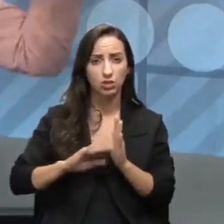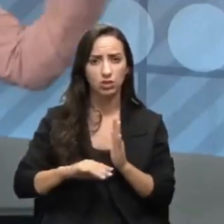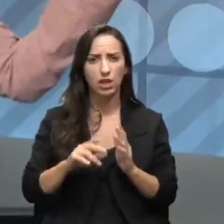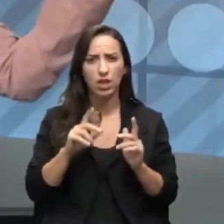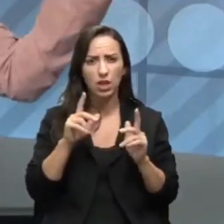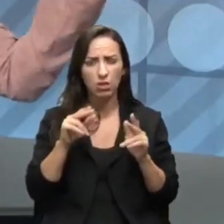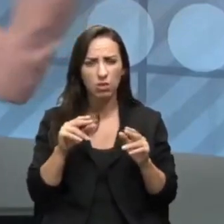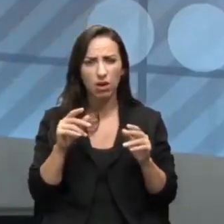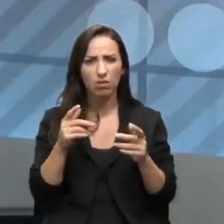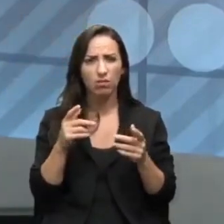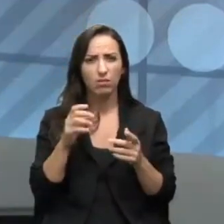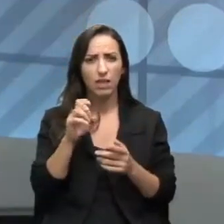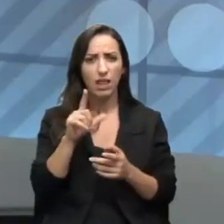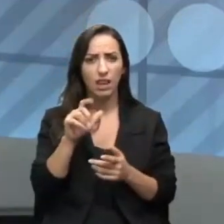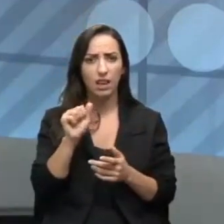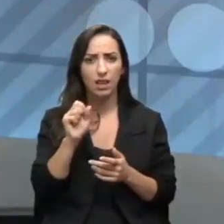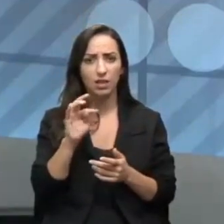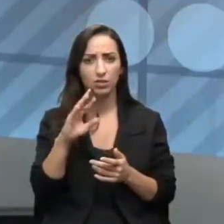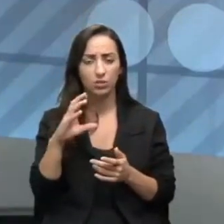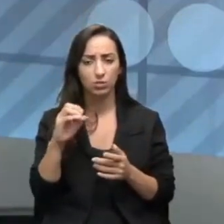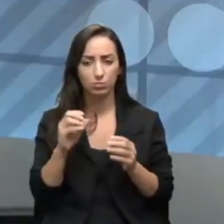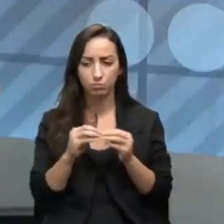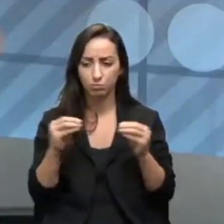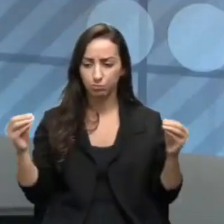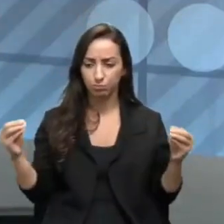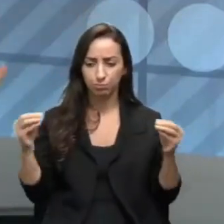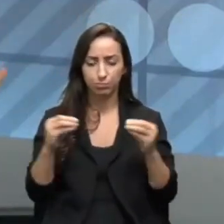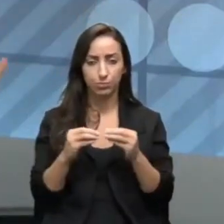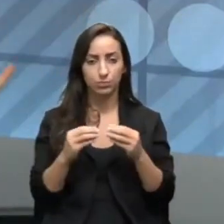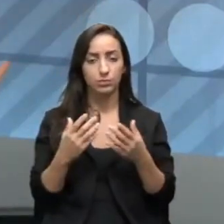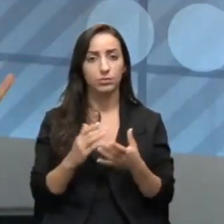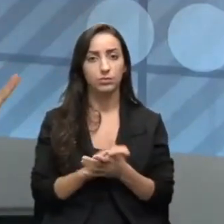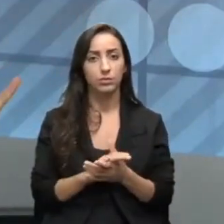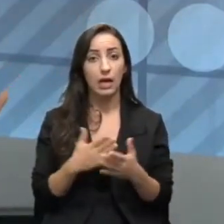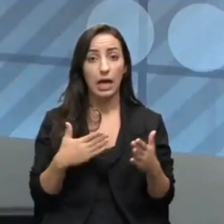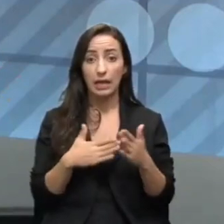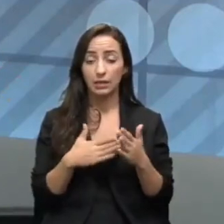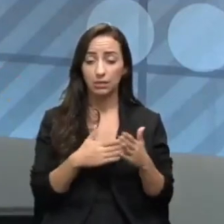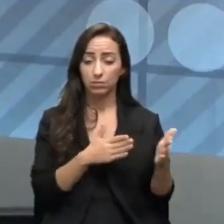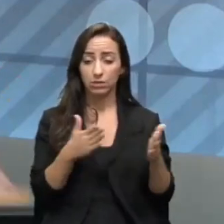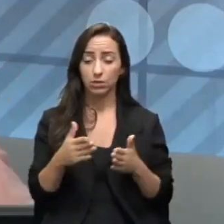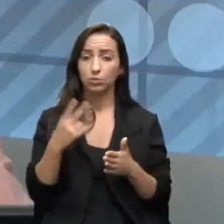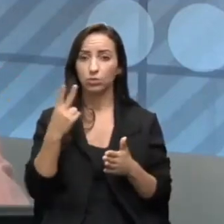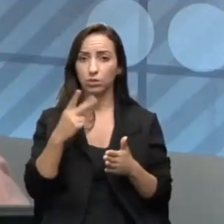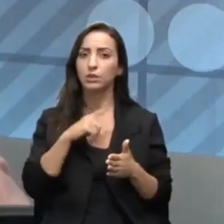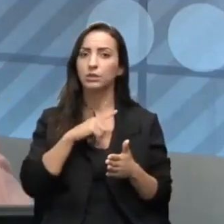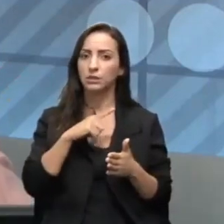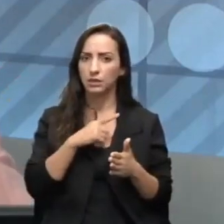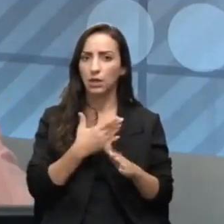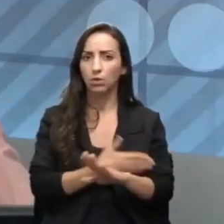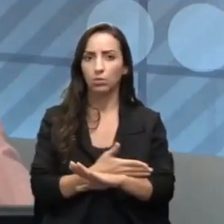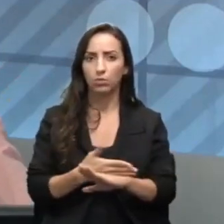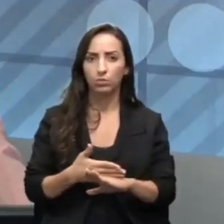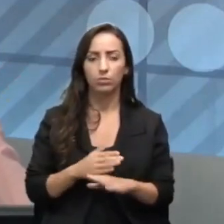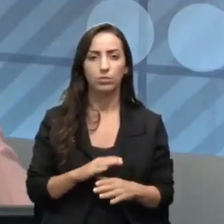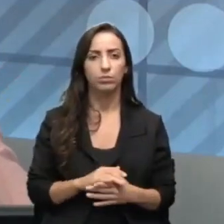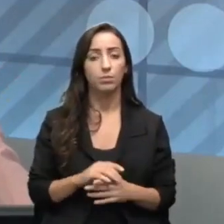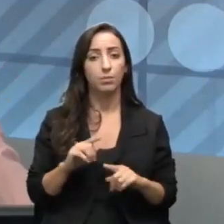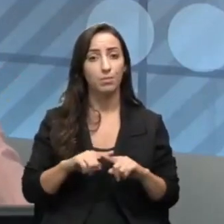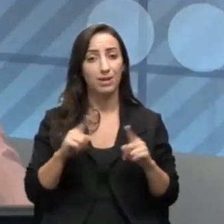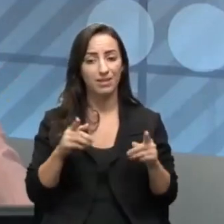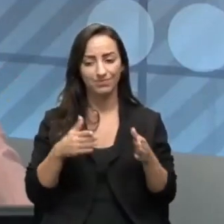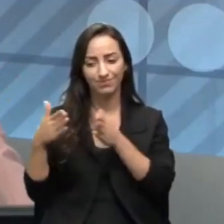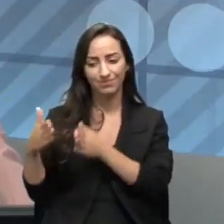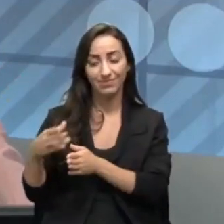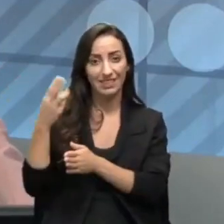elástico a gente puxa, ele volta ao seu estágio original. Então, até o estádio 2, ainda temos este comportamento. Já no